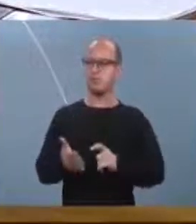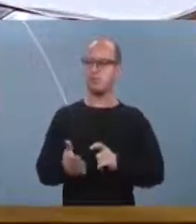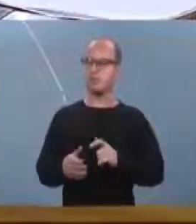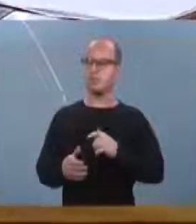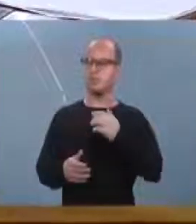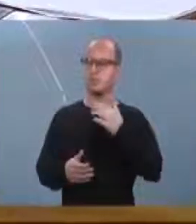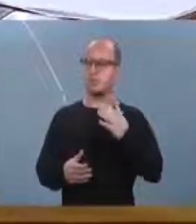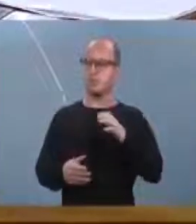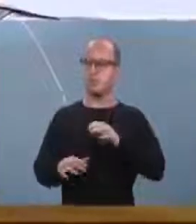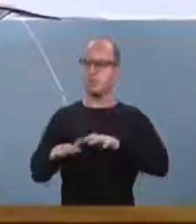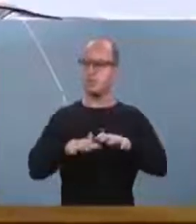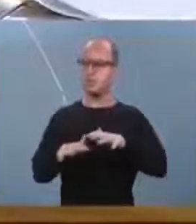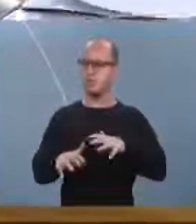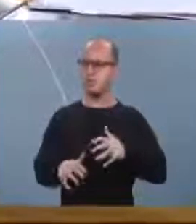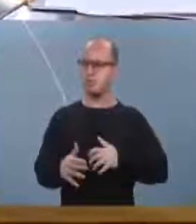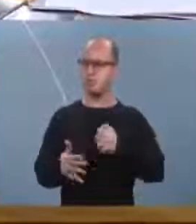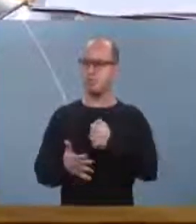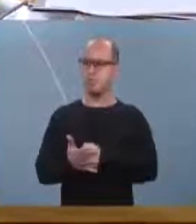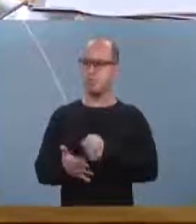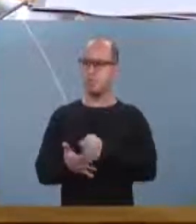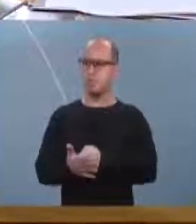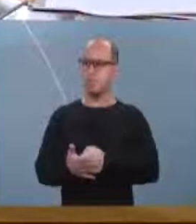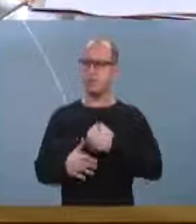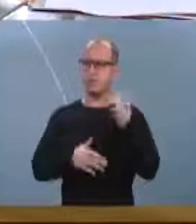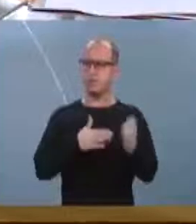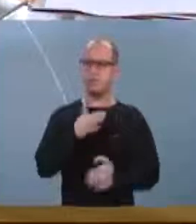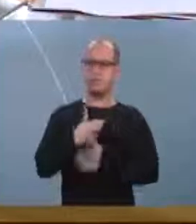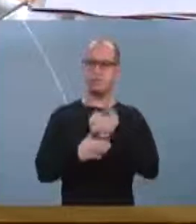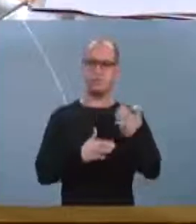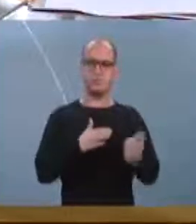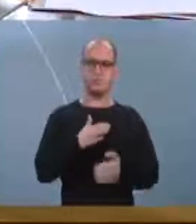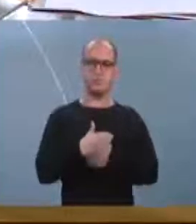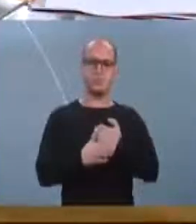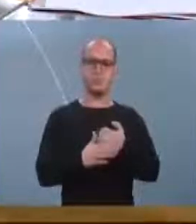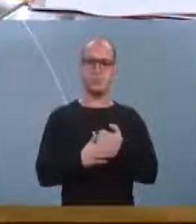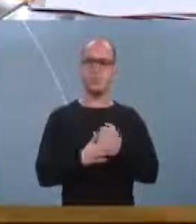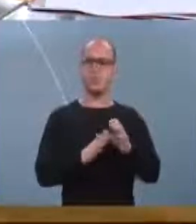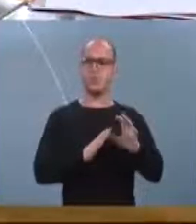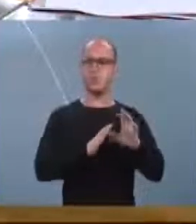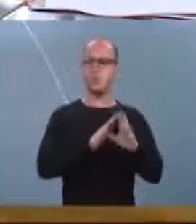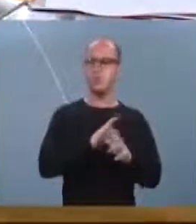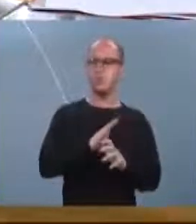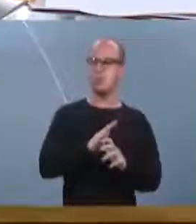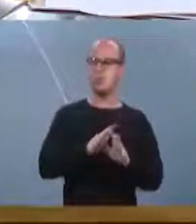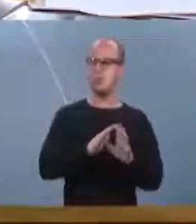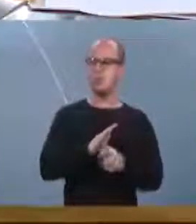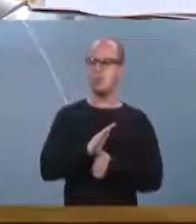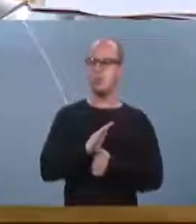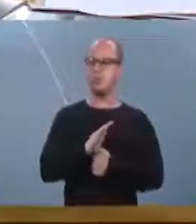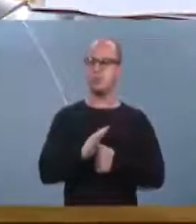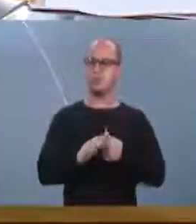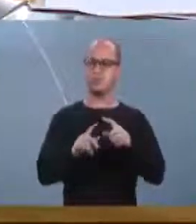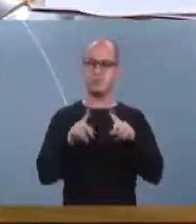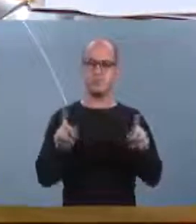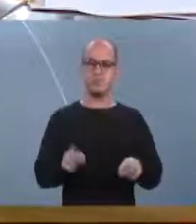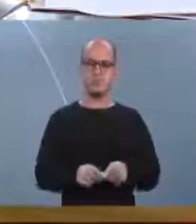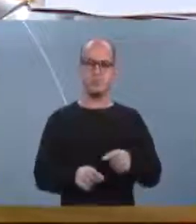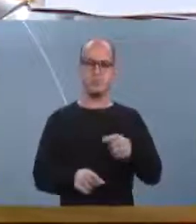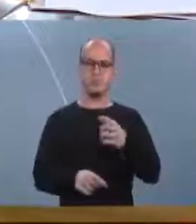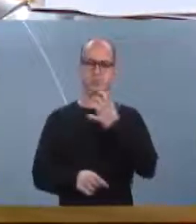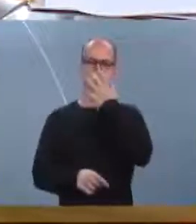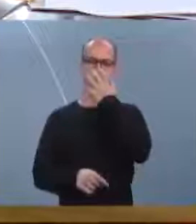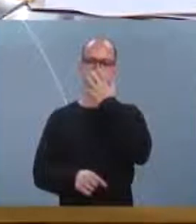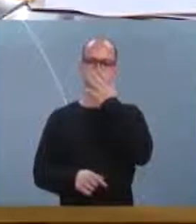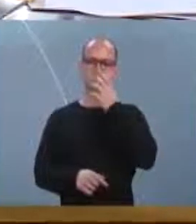cobrança das empresas investigados no escândalo do roubo dos respiradores na